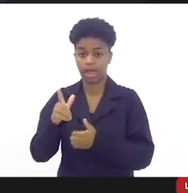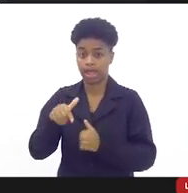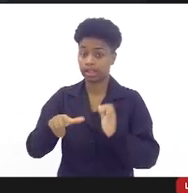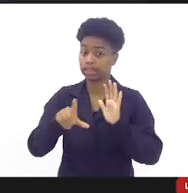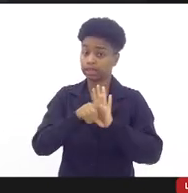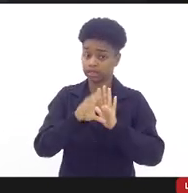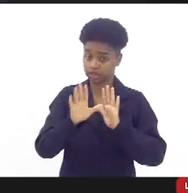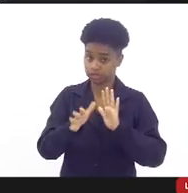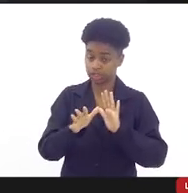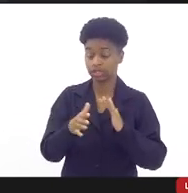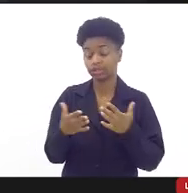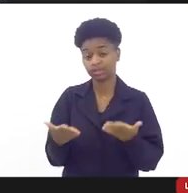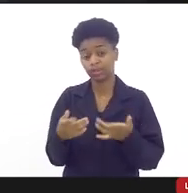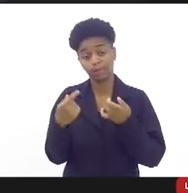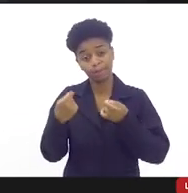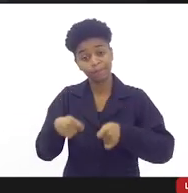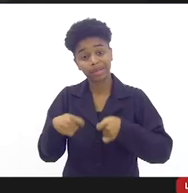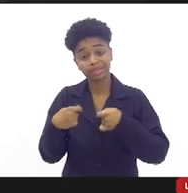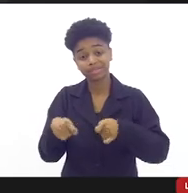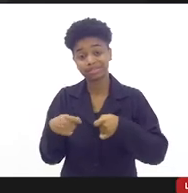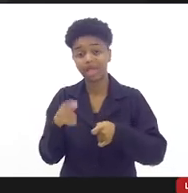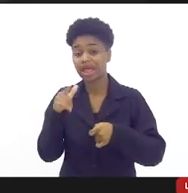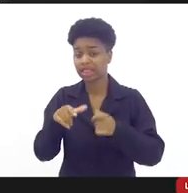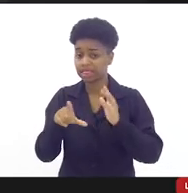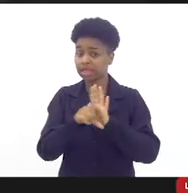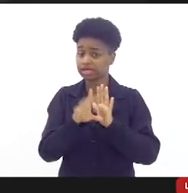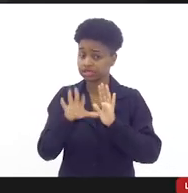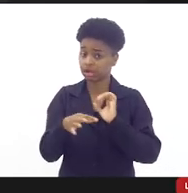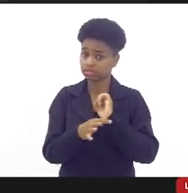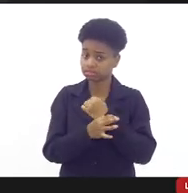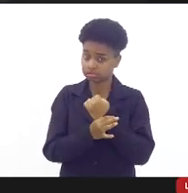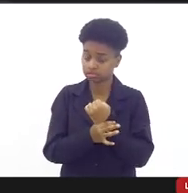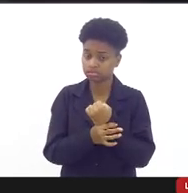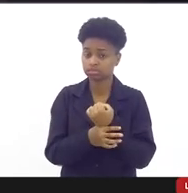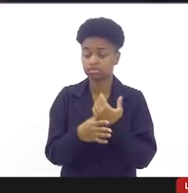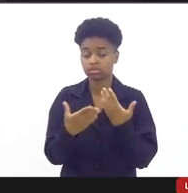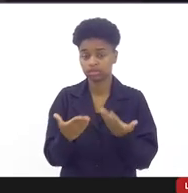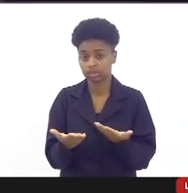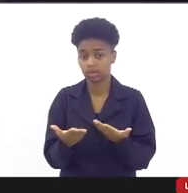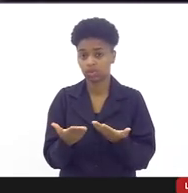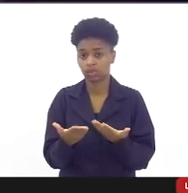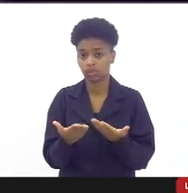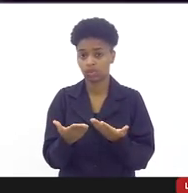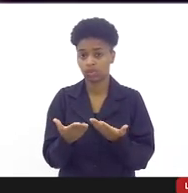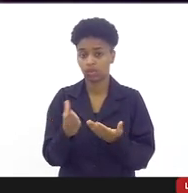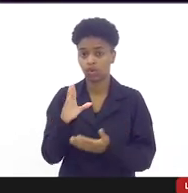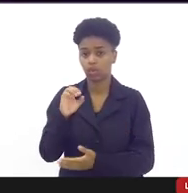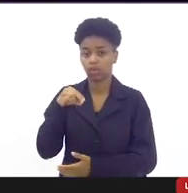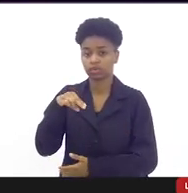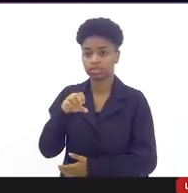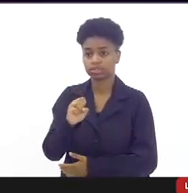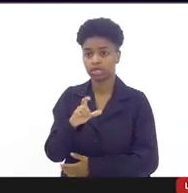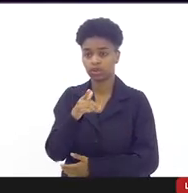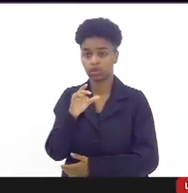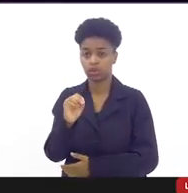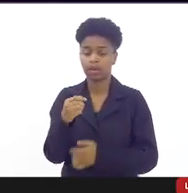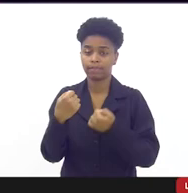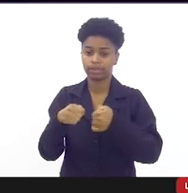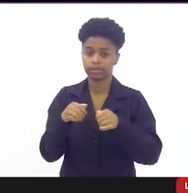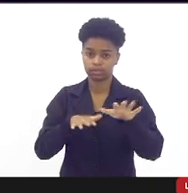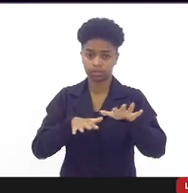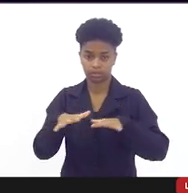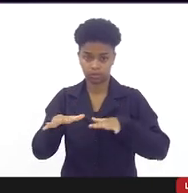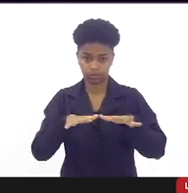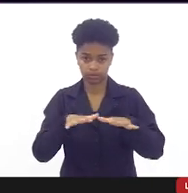e precisa é uma lei que já é garantida e esse conselho precisa se movimentar